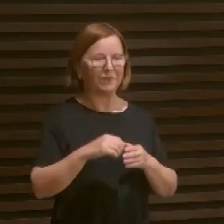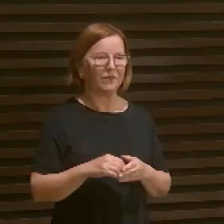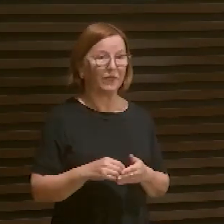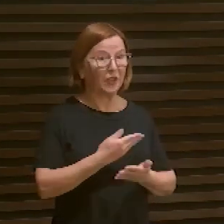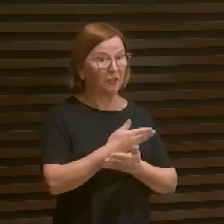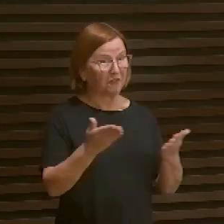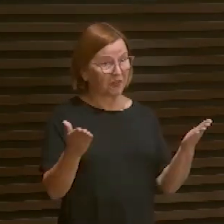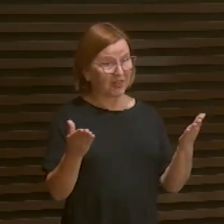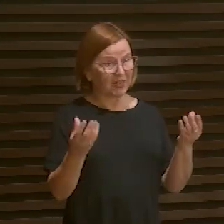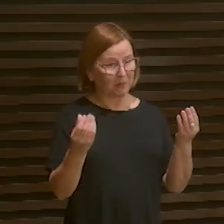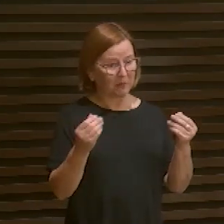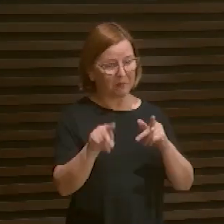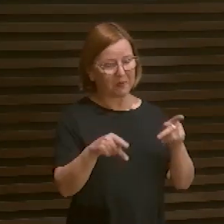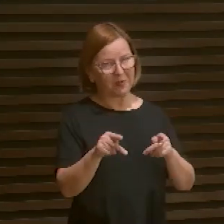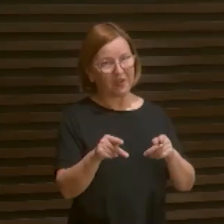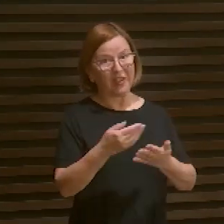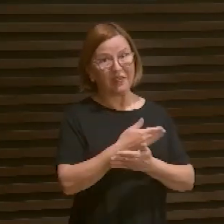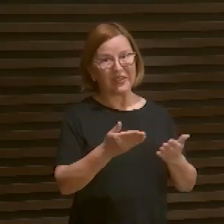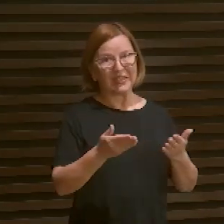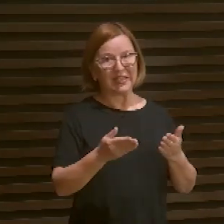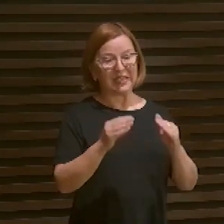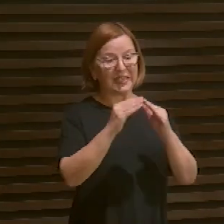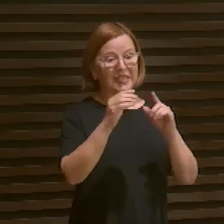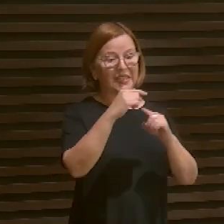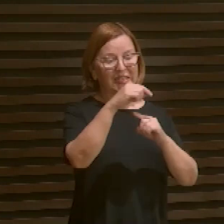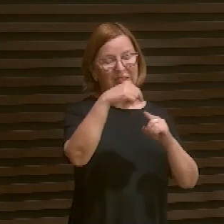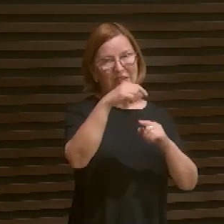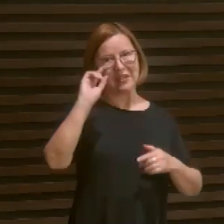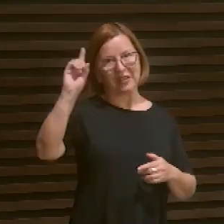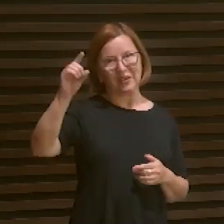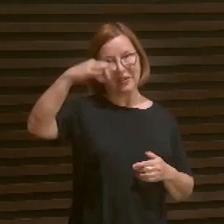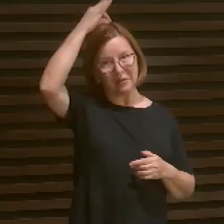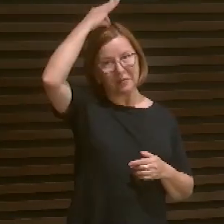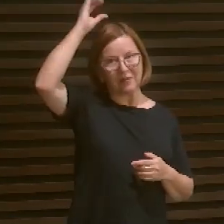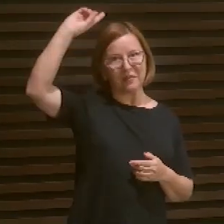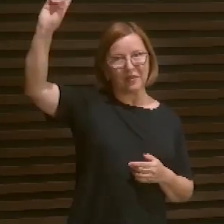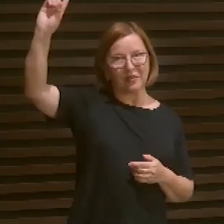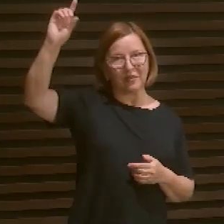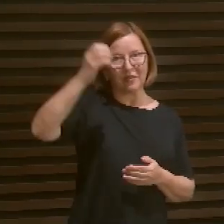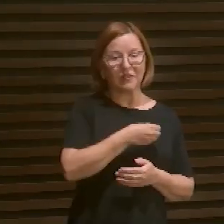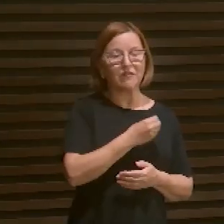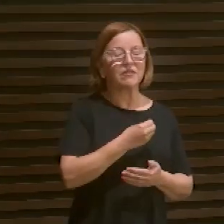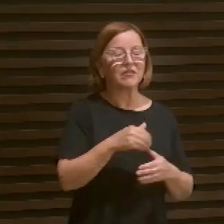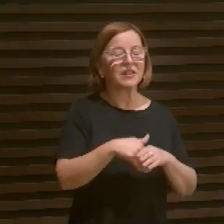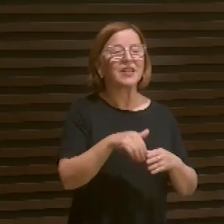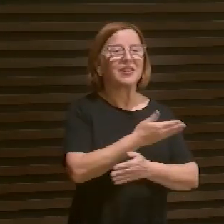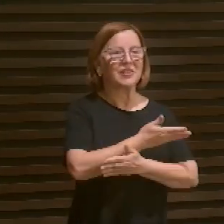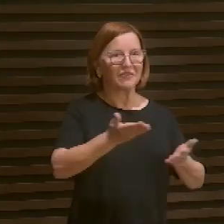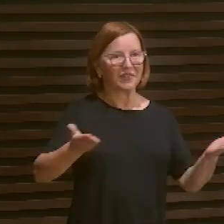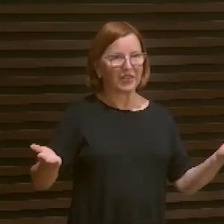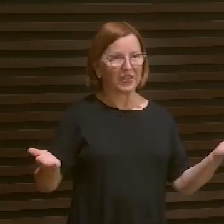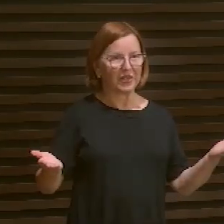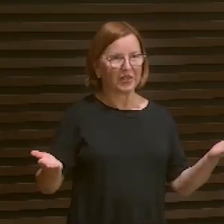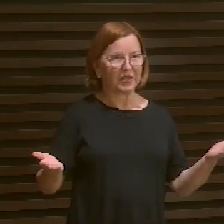plural, sois santuário de Deus. E que o Espírito de Deus habita não